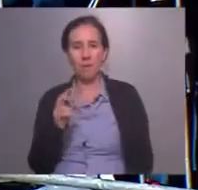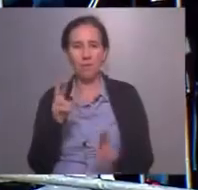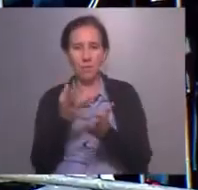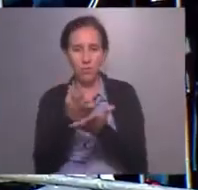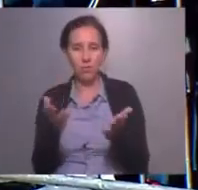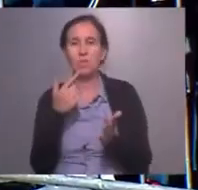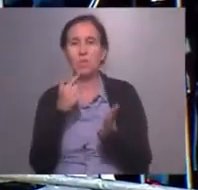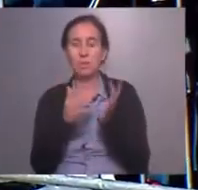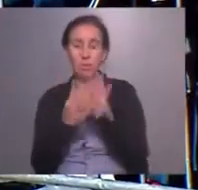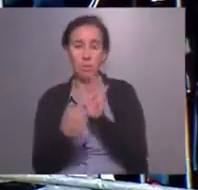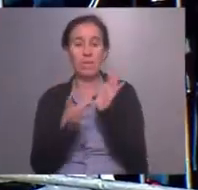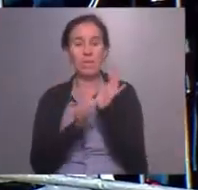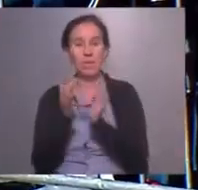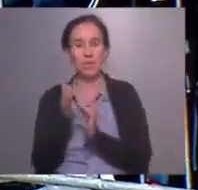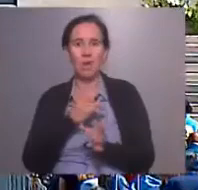convosco.